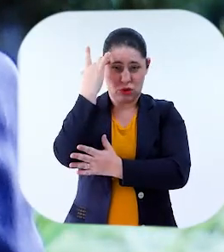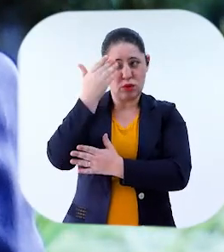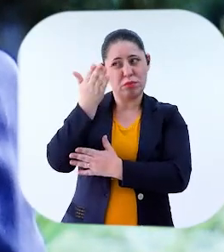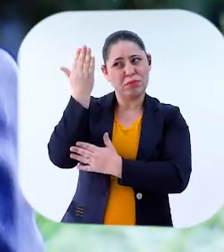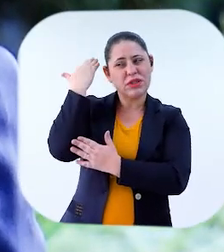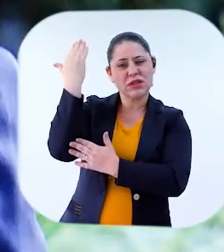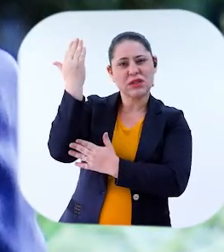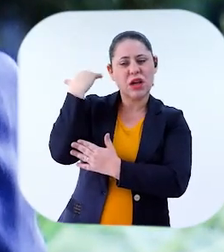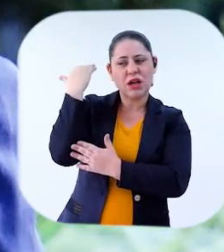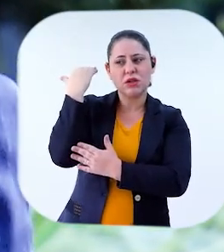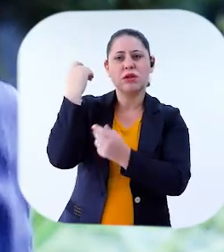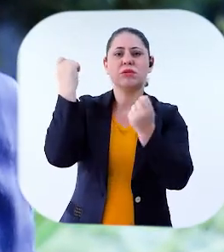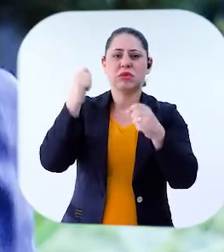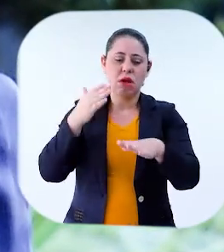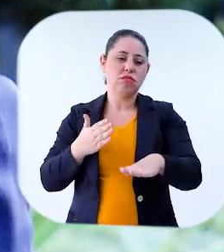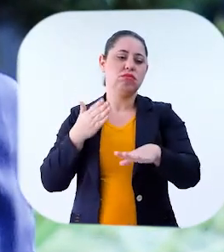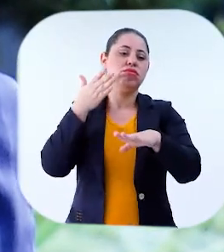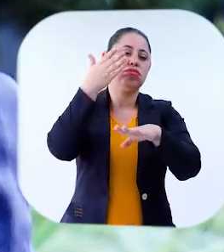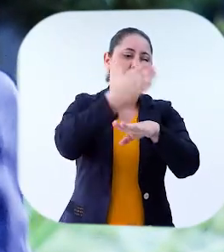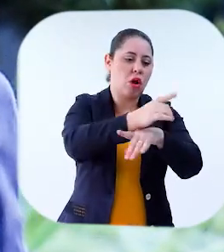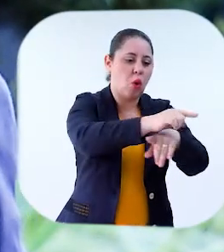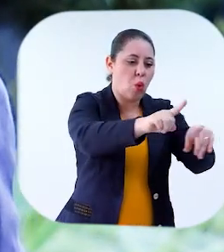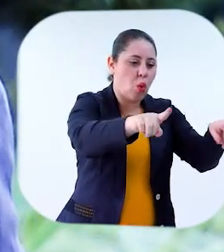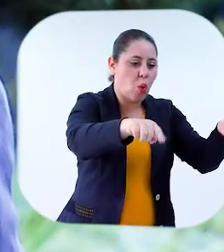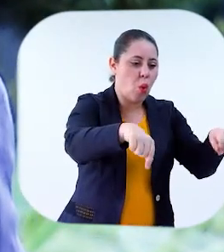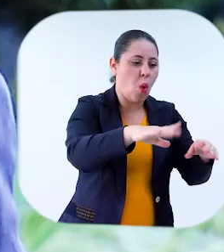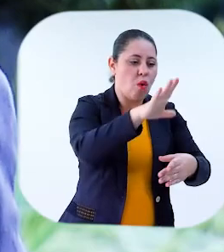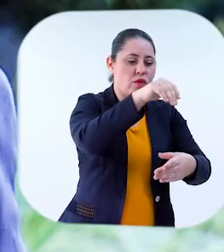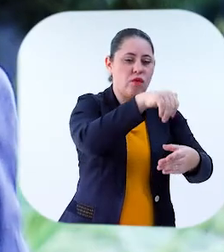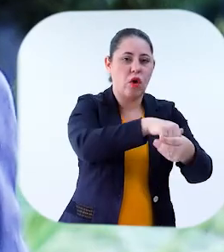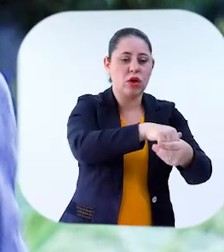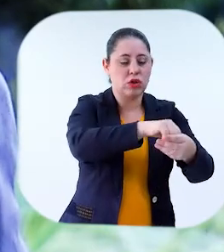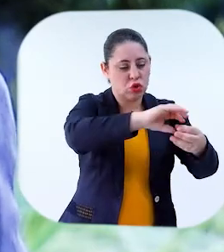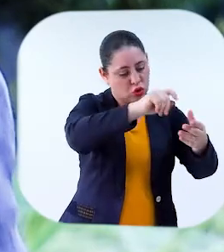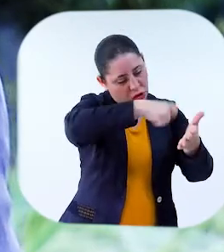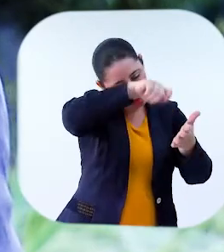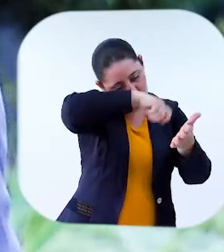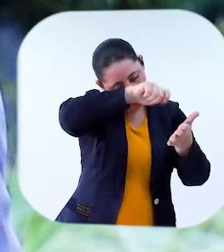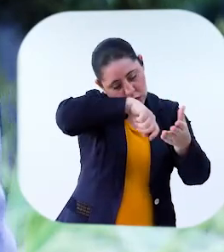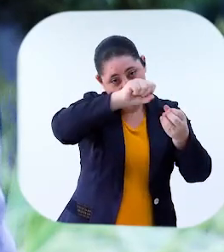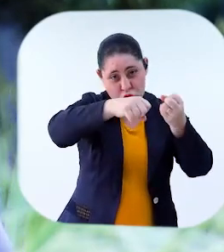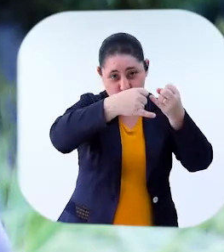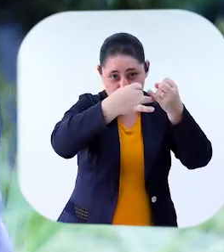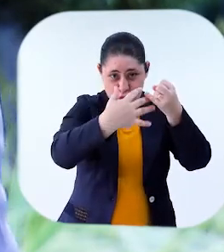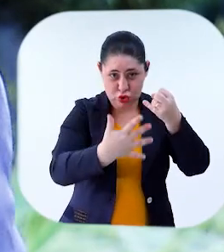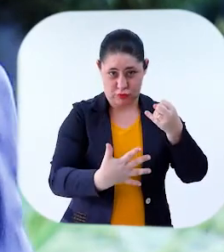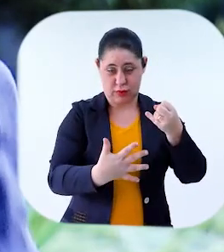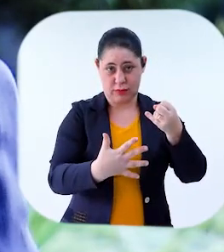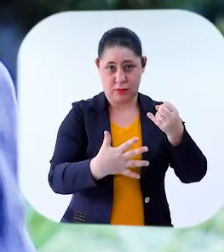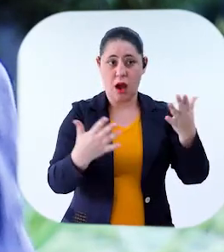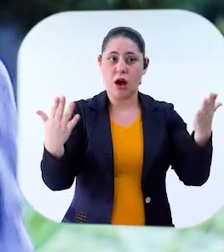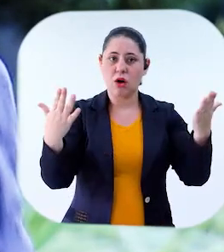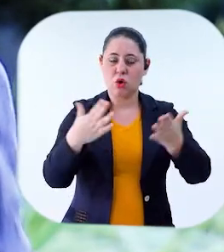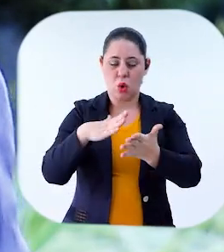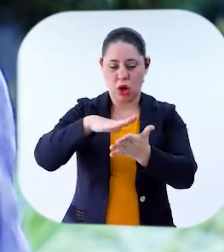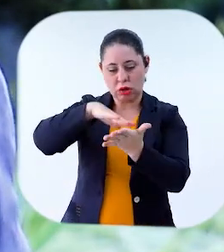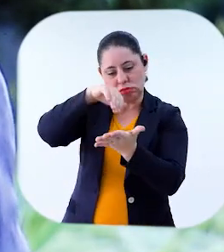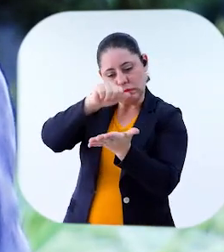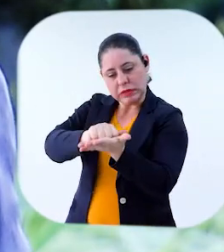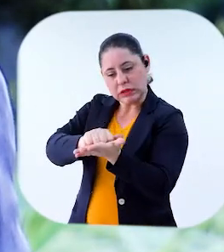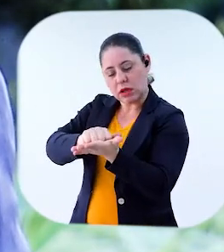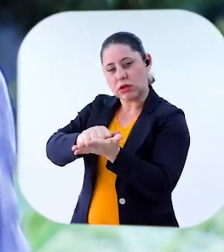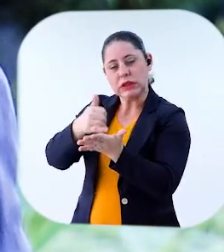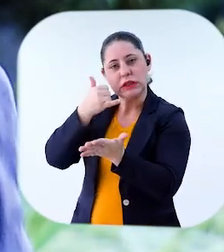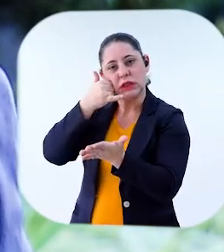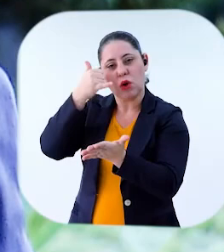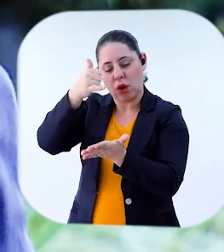Que antigamente a pessoa teria que ir até uma sessão eleitoral para fazer essa justificativa por escrito. Agora ele vai poder baixar o